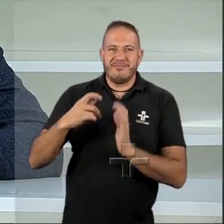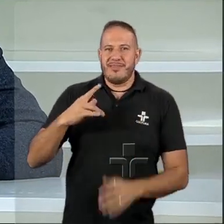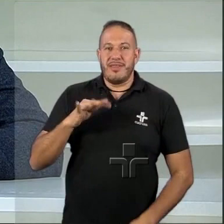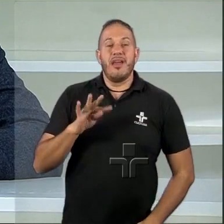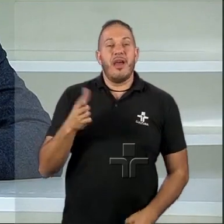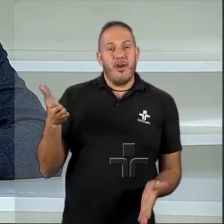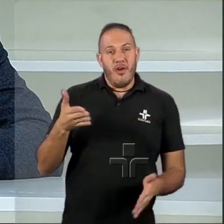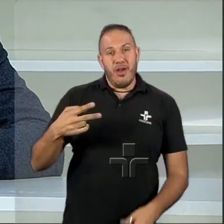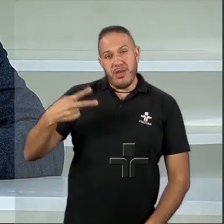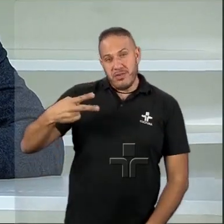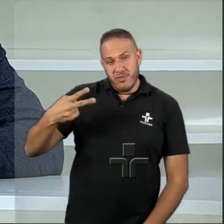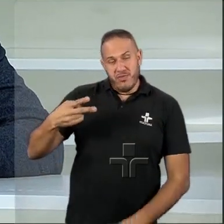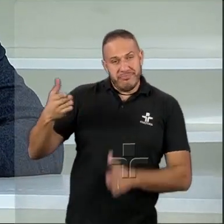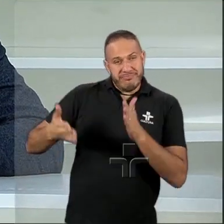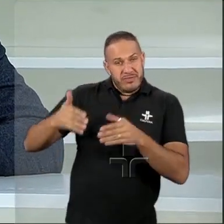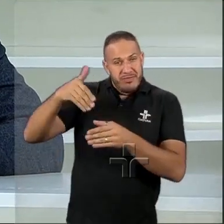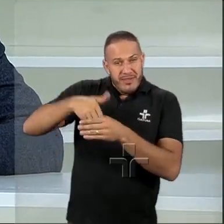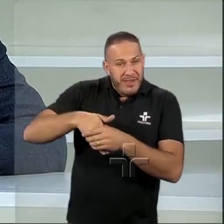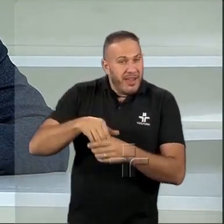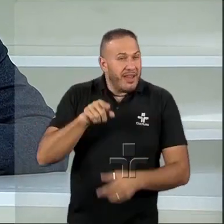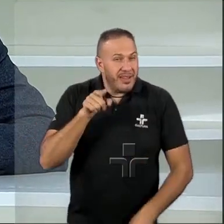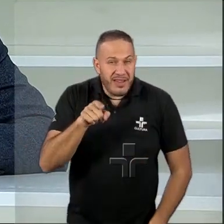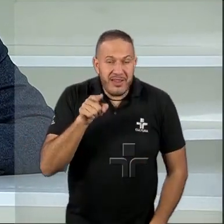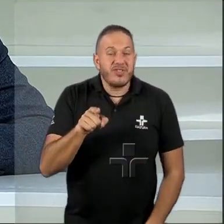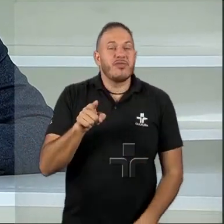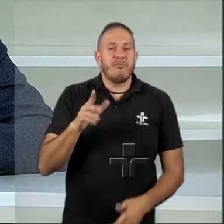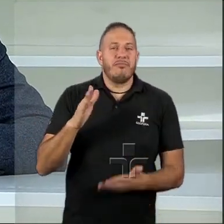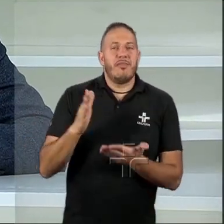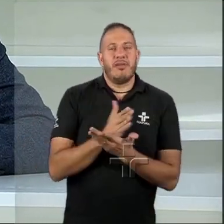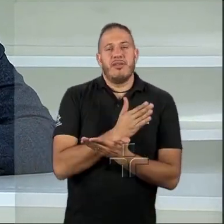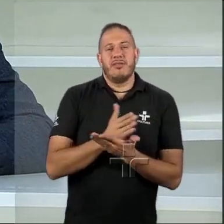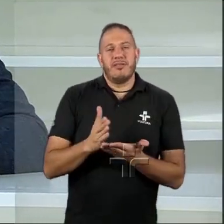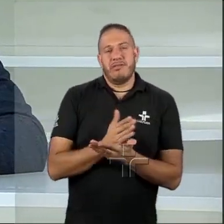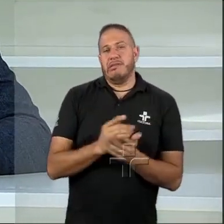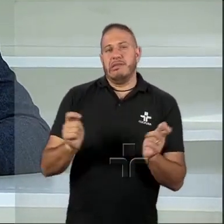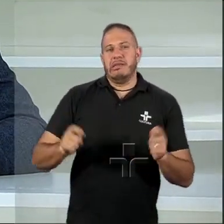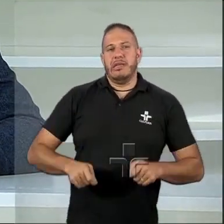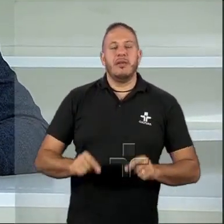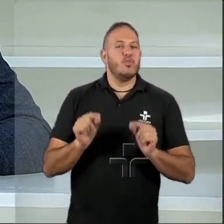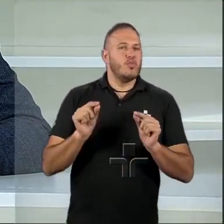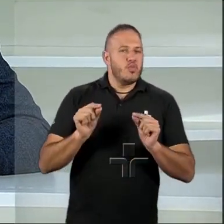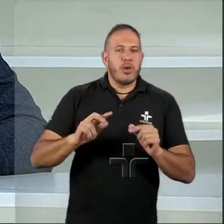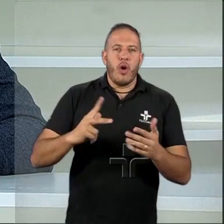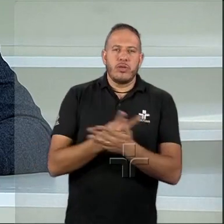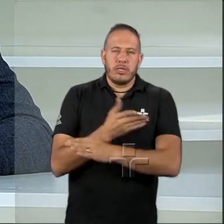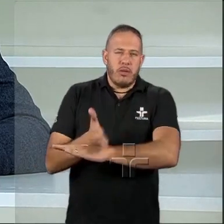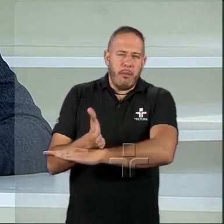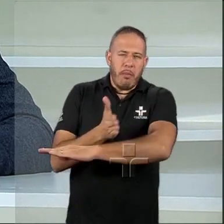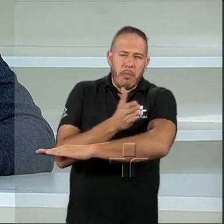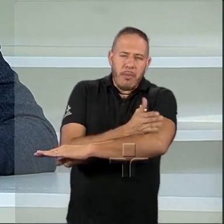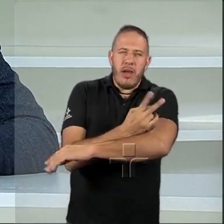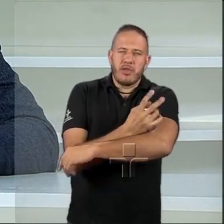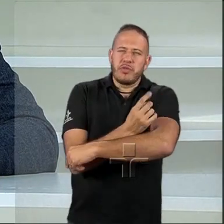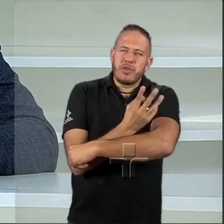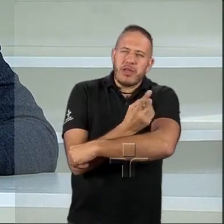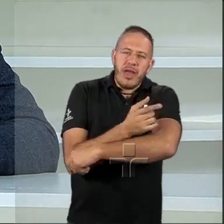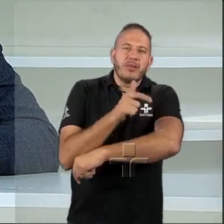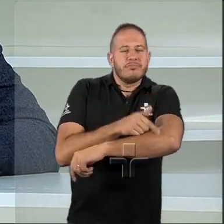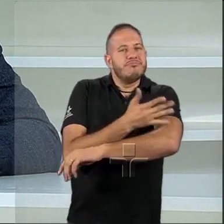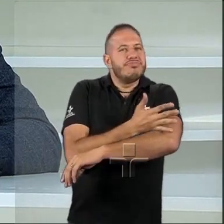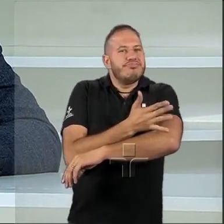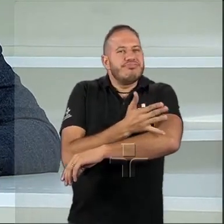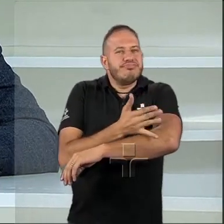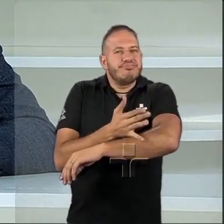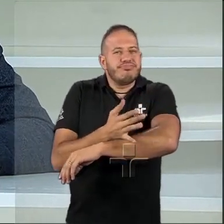segundo turno, essas duas coisas podem ser separadas. Porque o que aconteceu lá em 2013, a partir de 2013, ficou claro